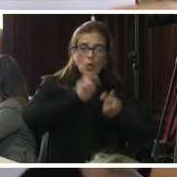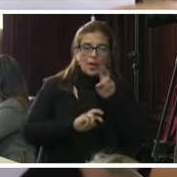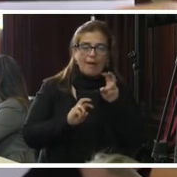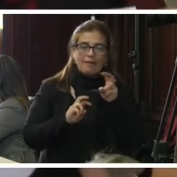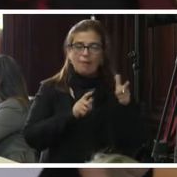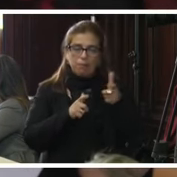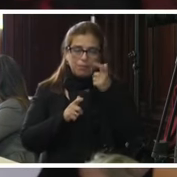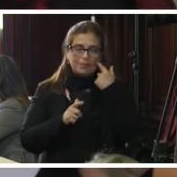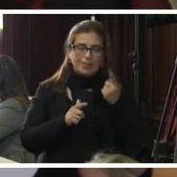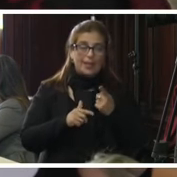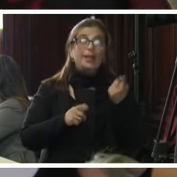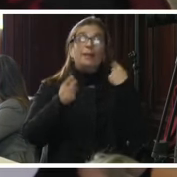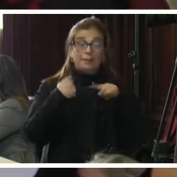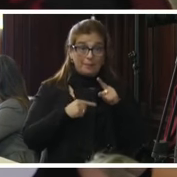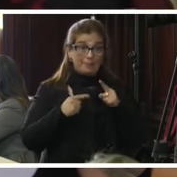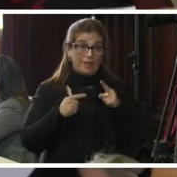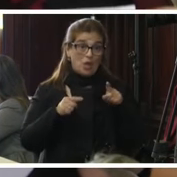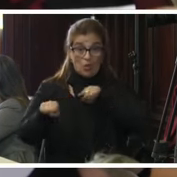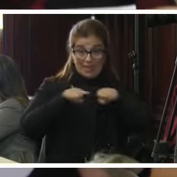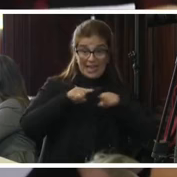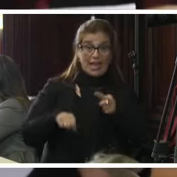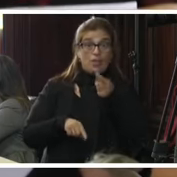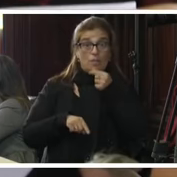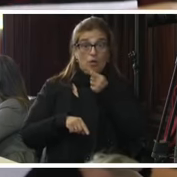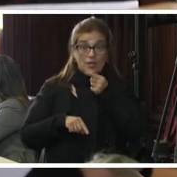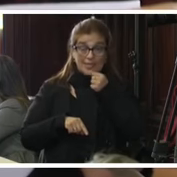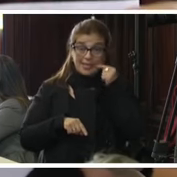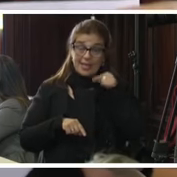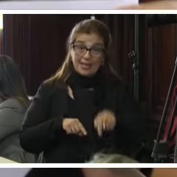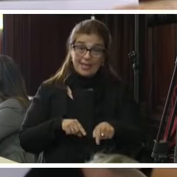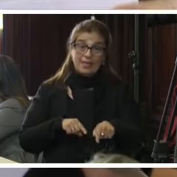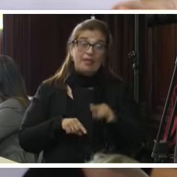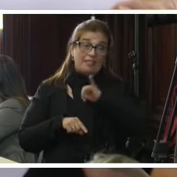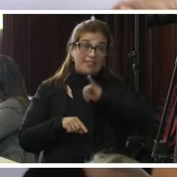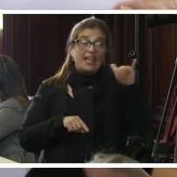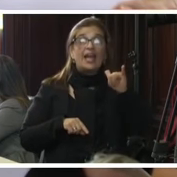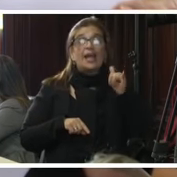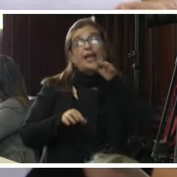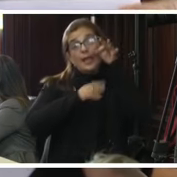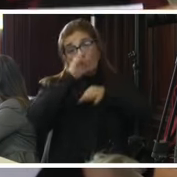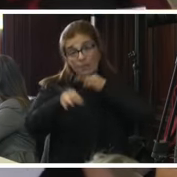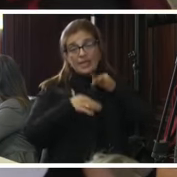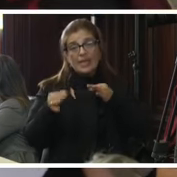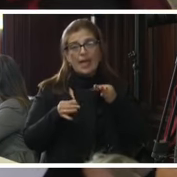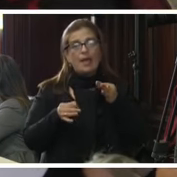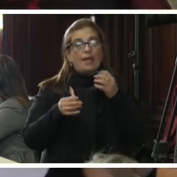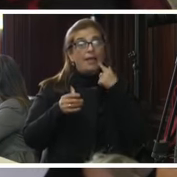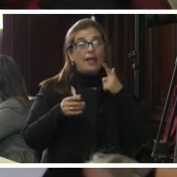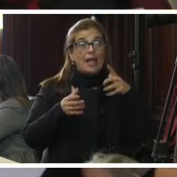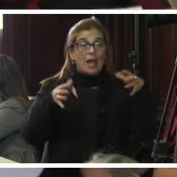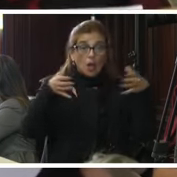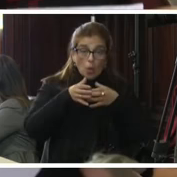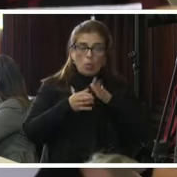assassinato. Na mídia, o delegado da Polícia Civil, Marcos Almin, declarou em tom ameaçador à comunidade do